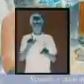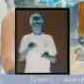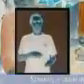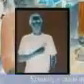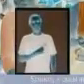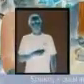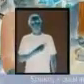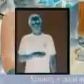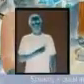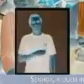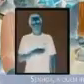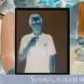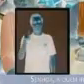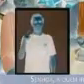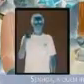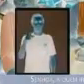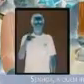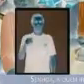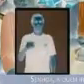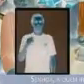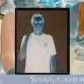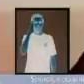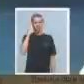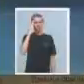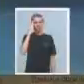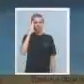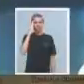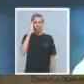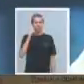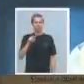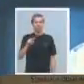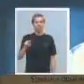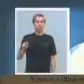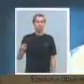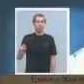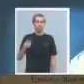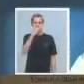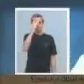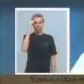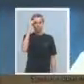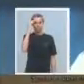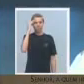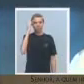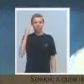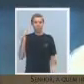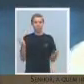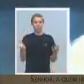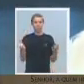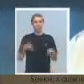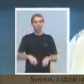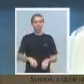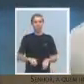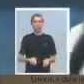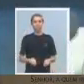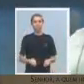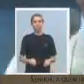Pode matar enganada. Você põe uma arma na mão dela e seduz dizendo que ela está diante de um leão, que o